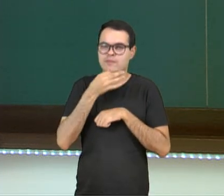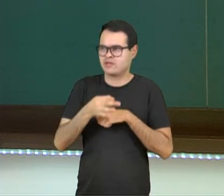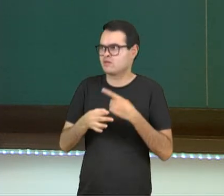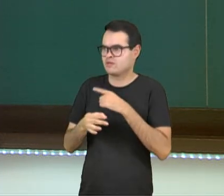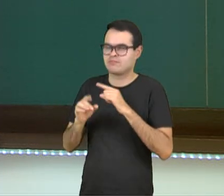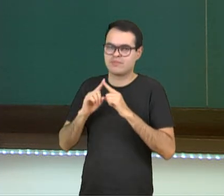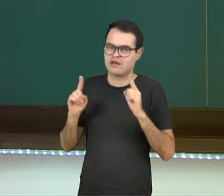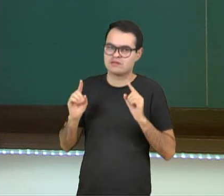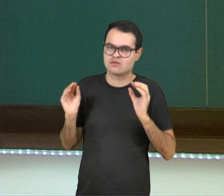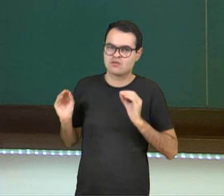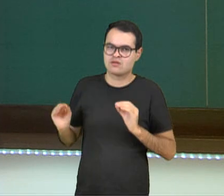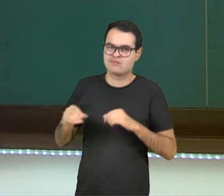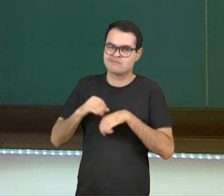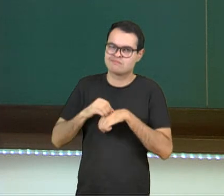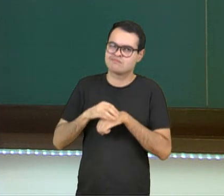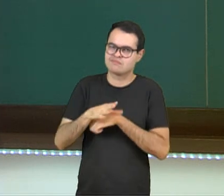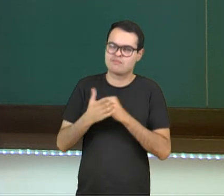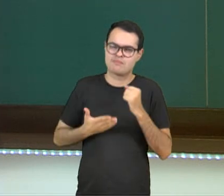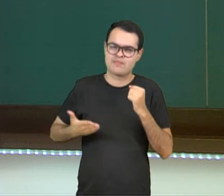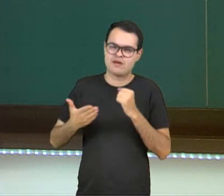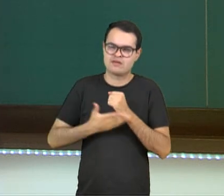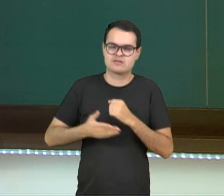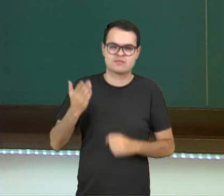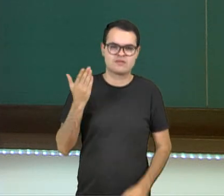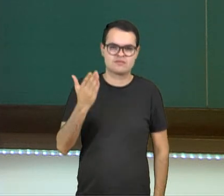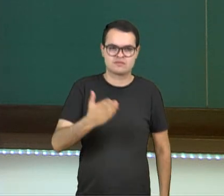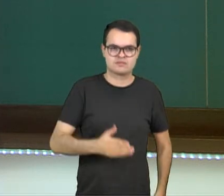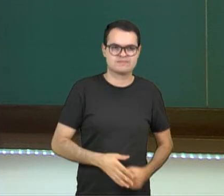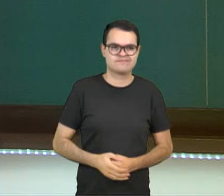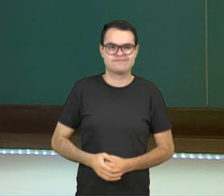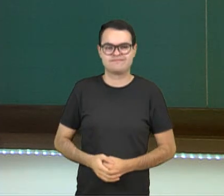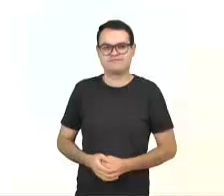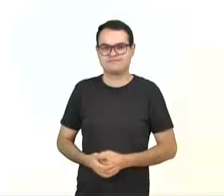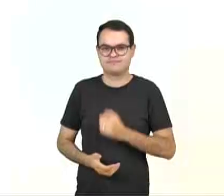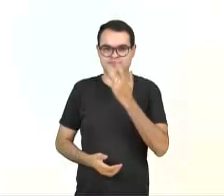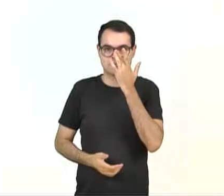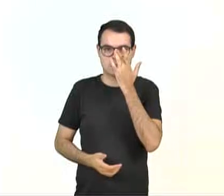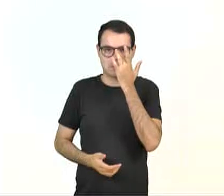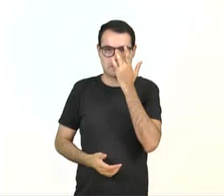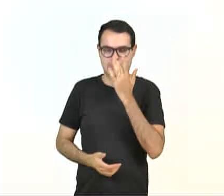opinião, aqui é para dar mais ou menos um embasamento para você, tá?